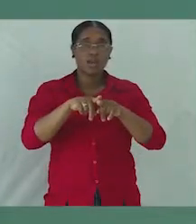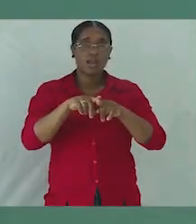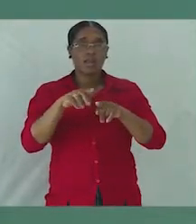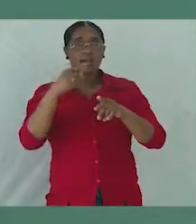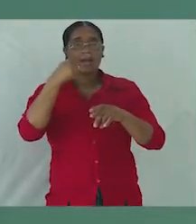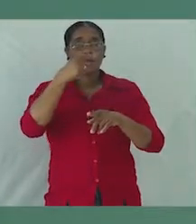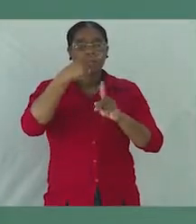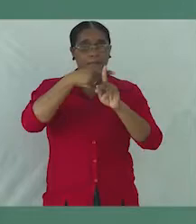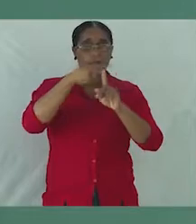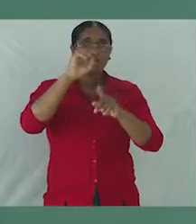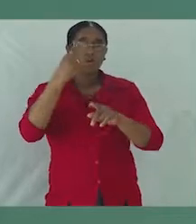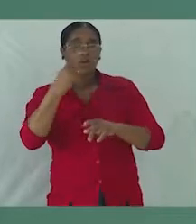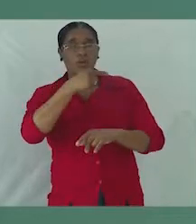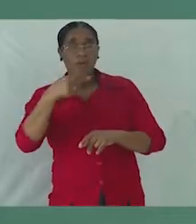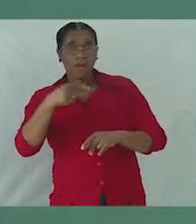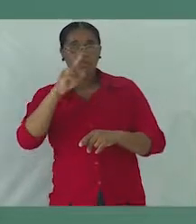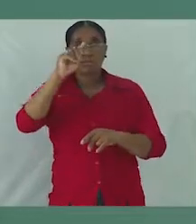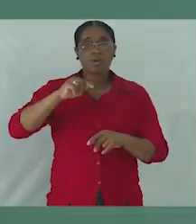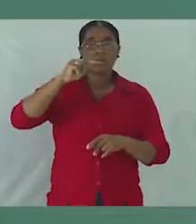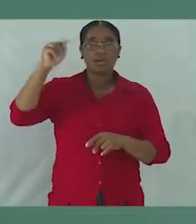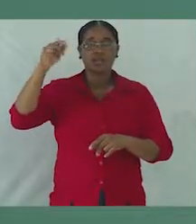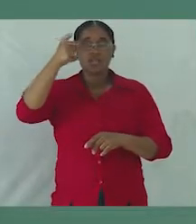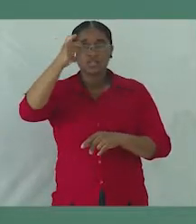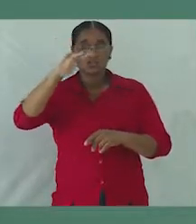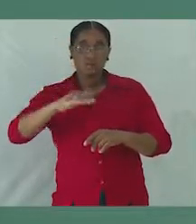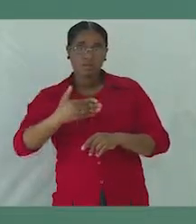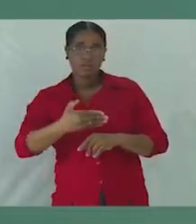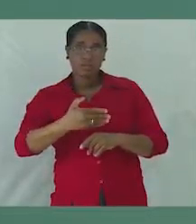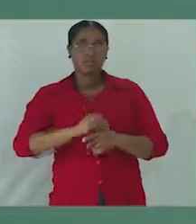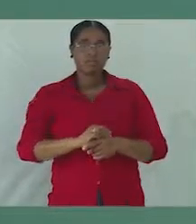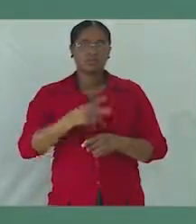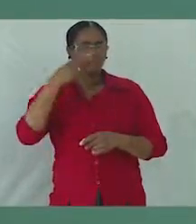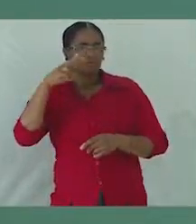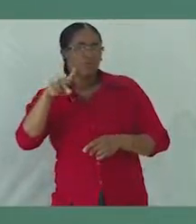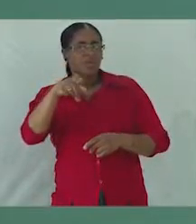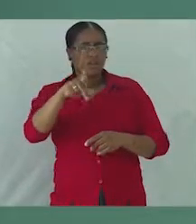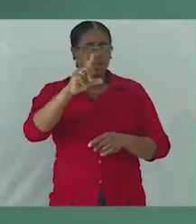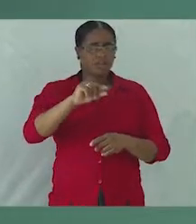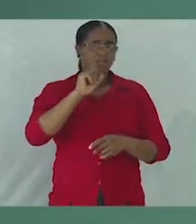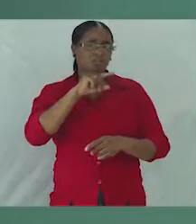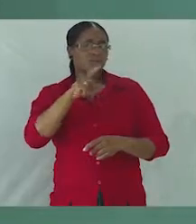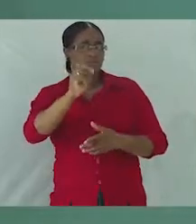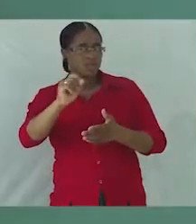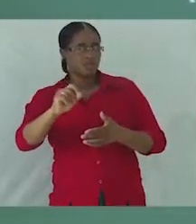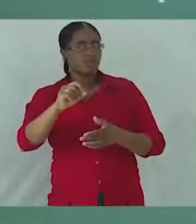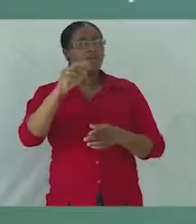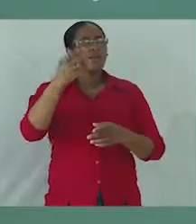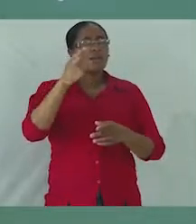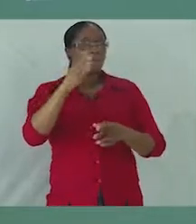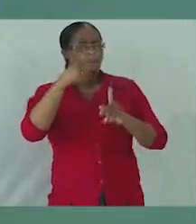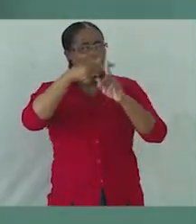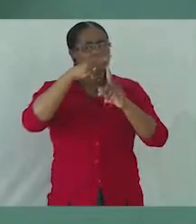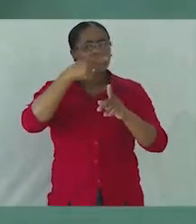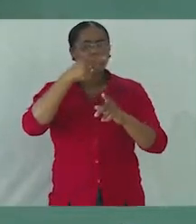menos raiz de 5 sobre 7. Reparem, aqui também podíamos pôr mais ou menos,